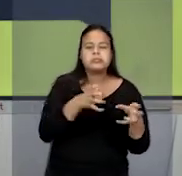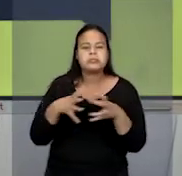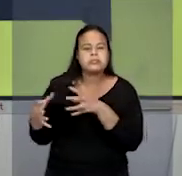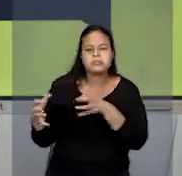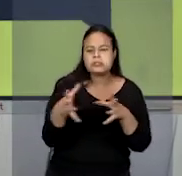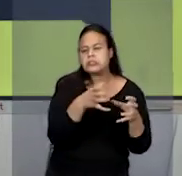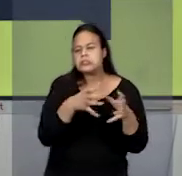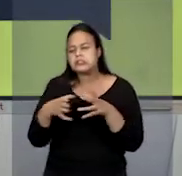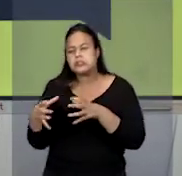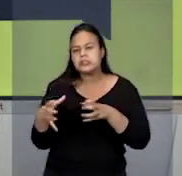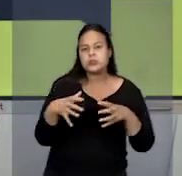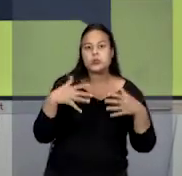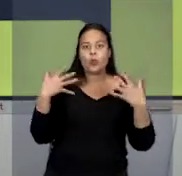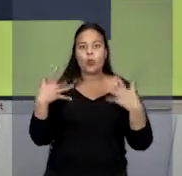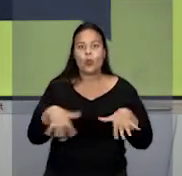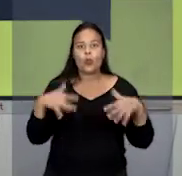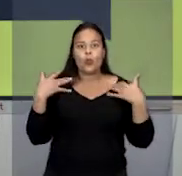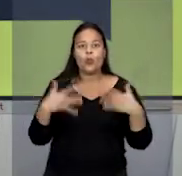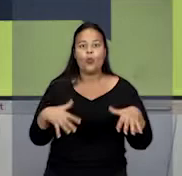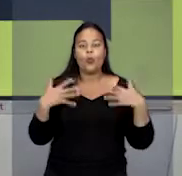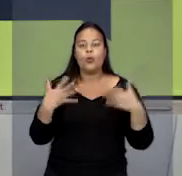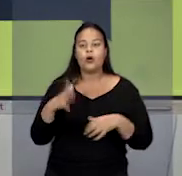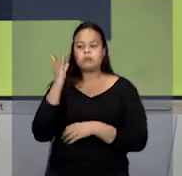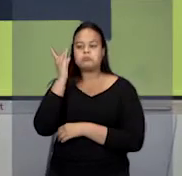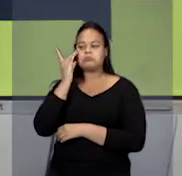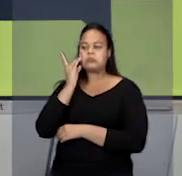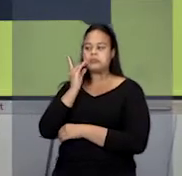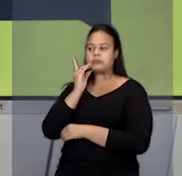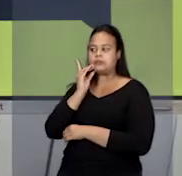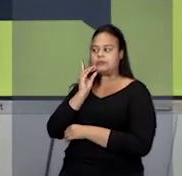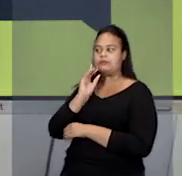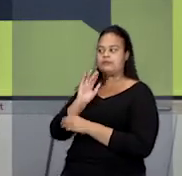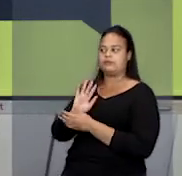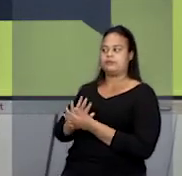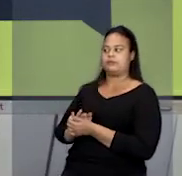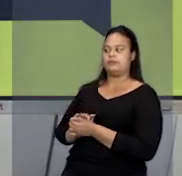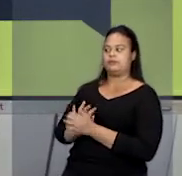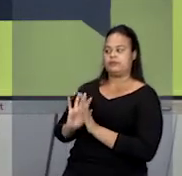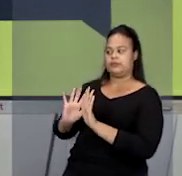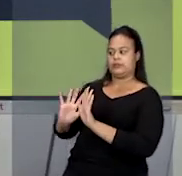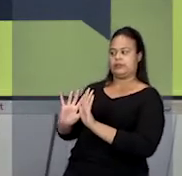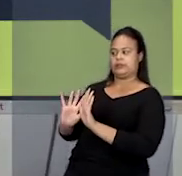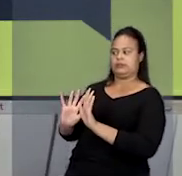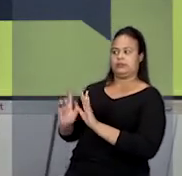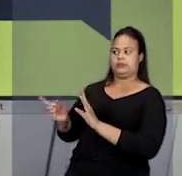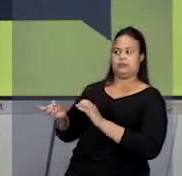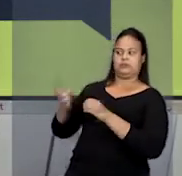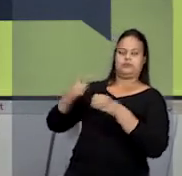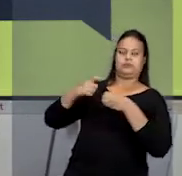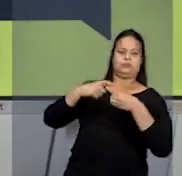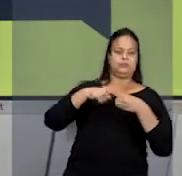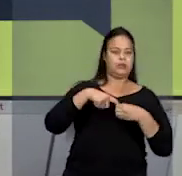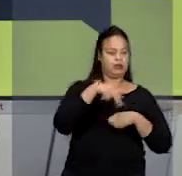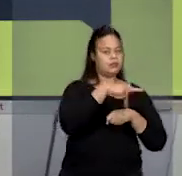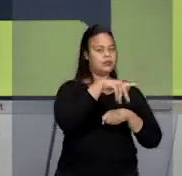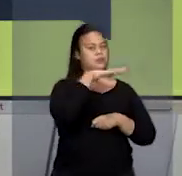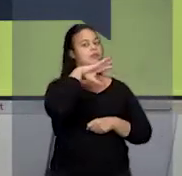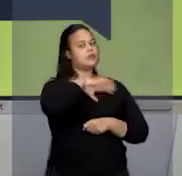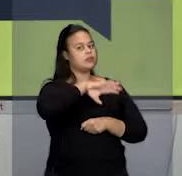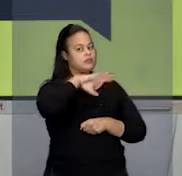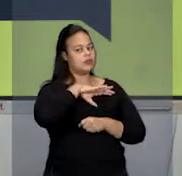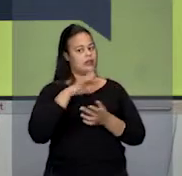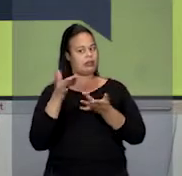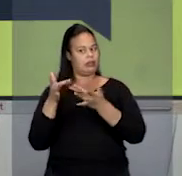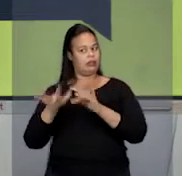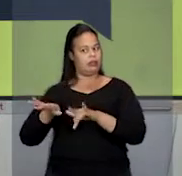briga, vendo que o clima estava péssimo para o Dom Pedro I, ele resolve voltar para Portugal e deixar o